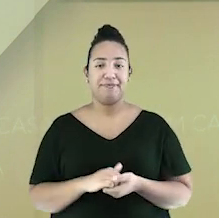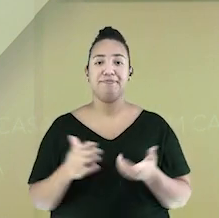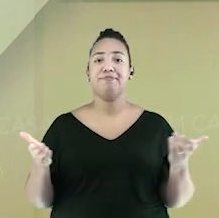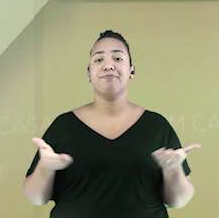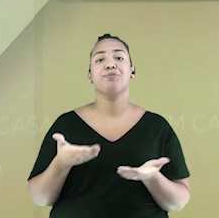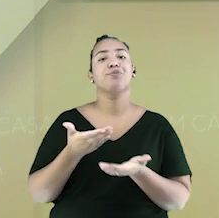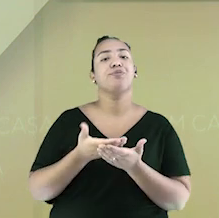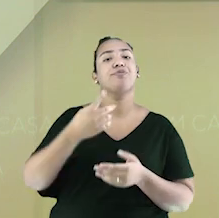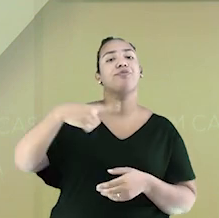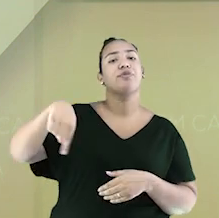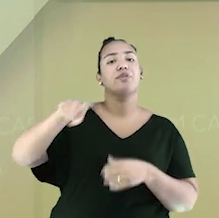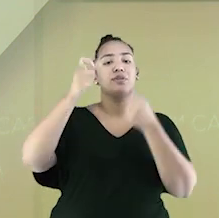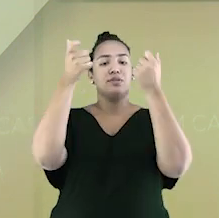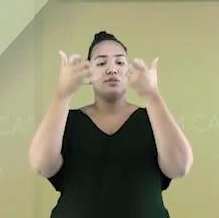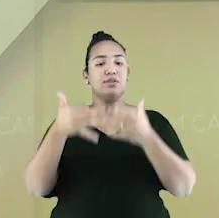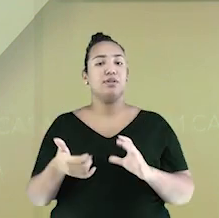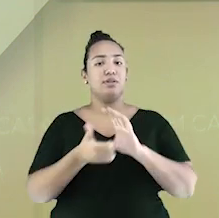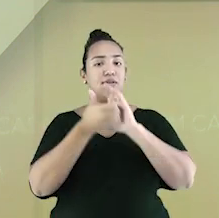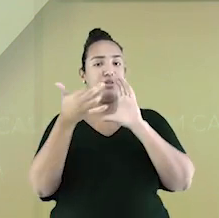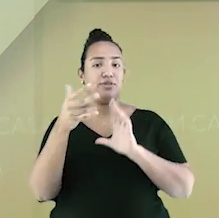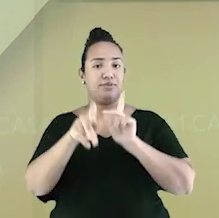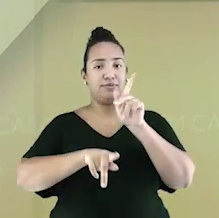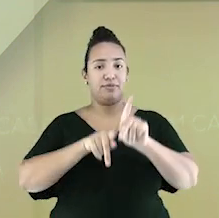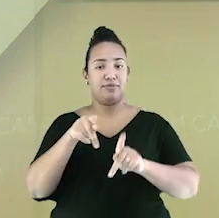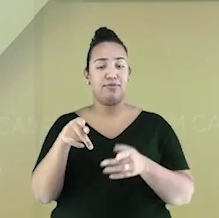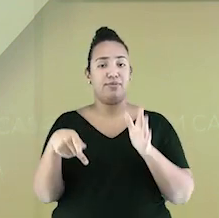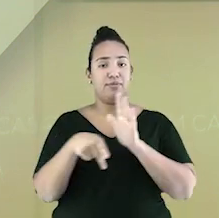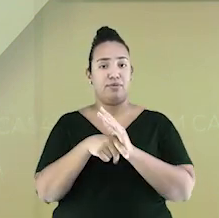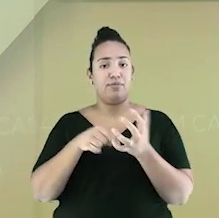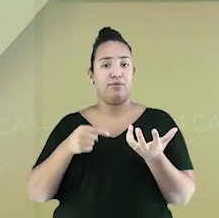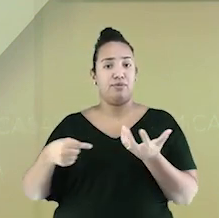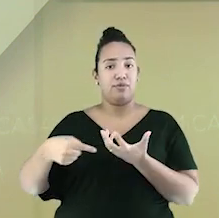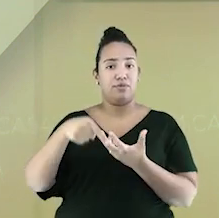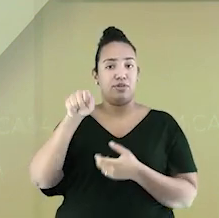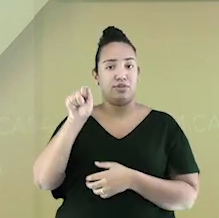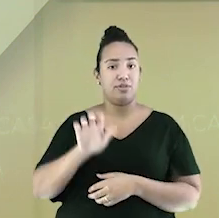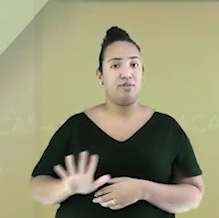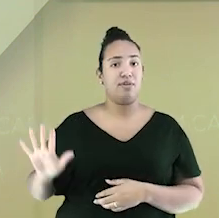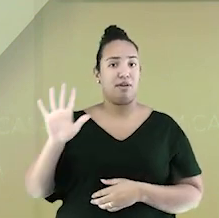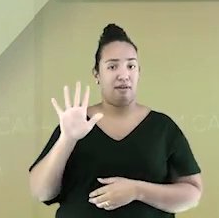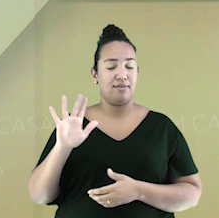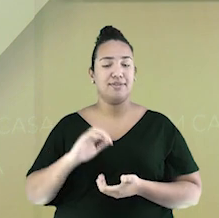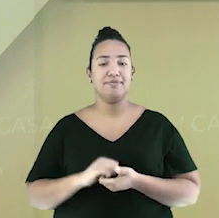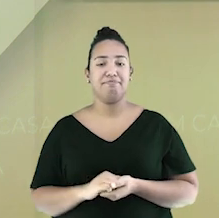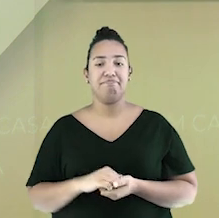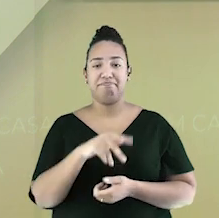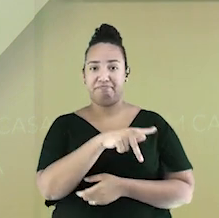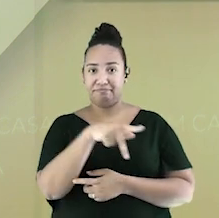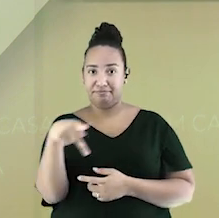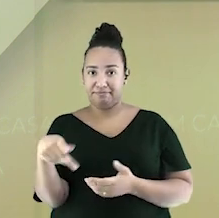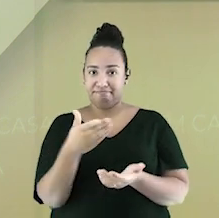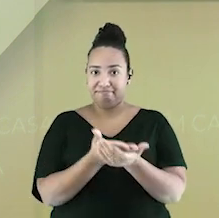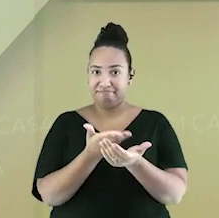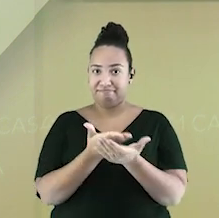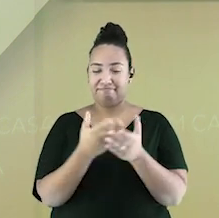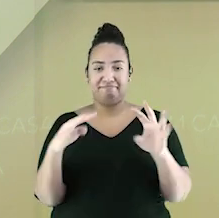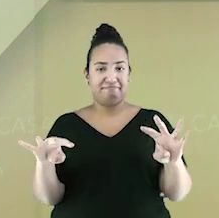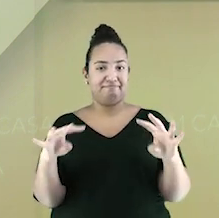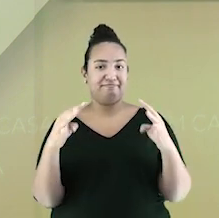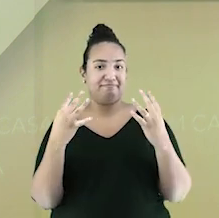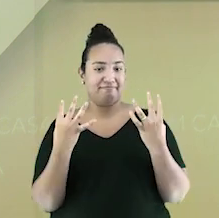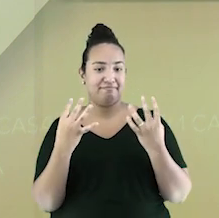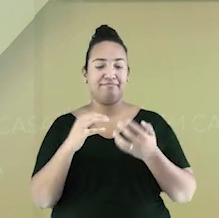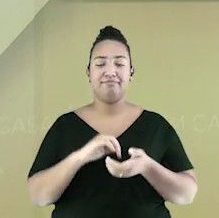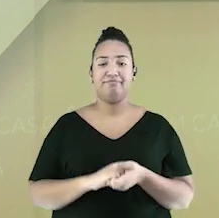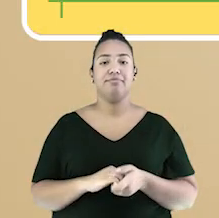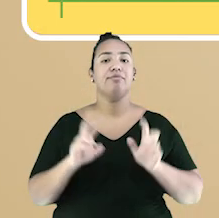de hoje, vamos falar sobre aspectos populacionais do continente asiático. E para os professores e professoras que estão